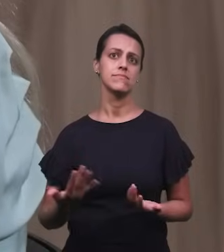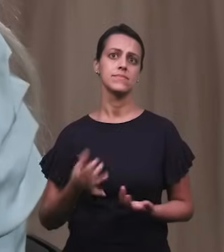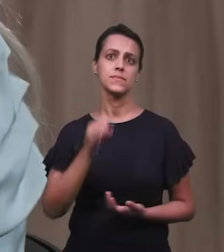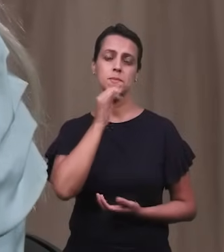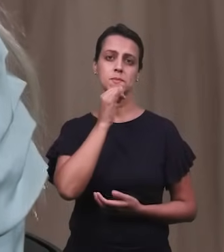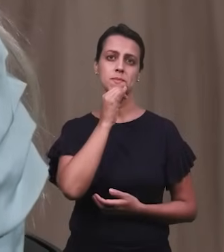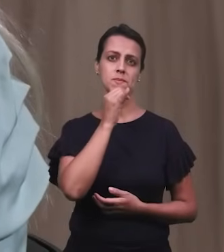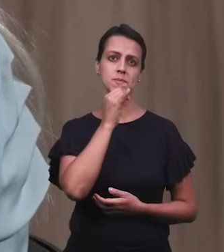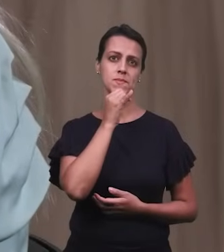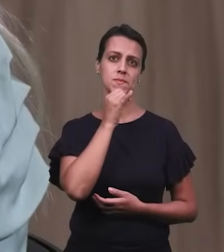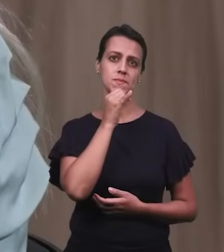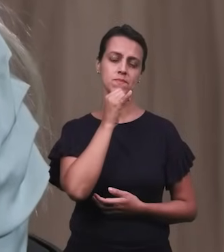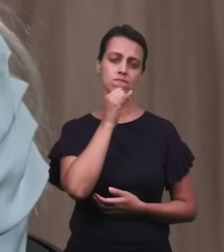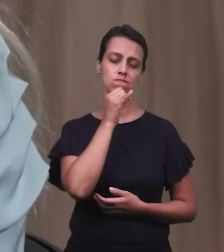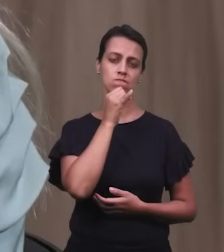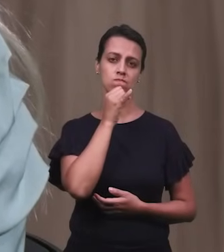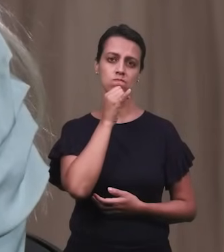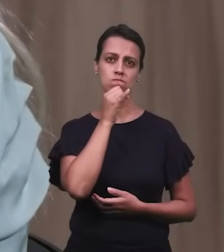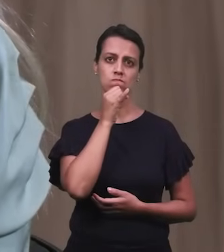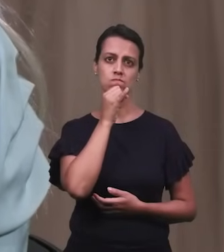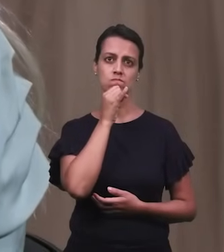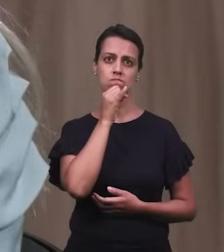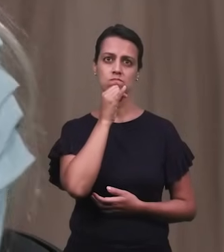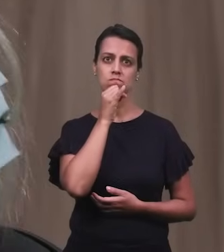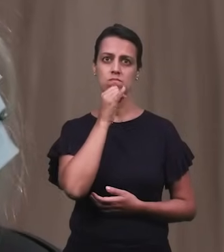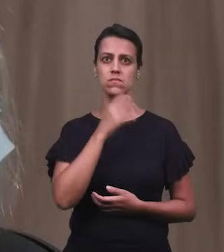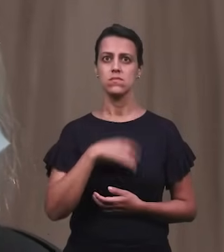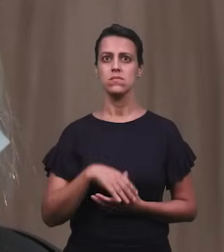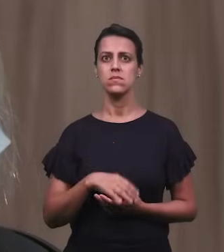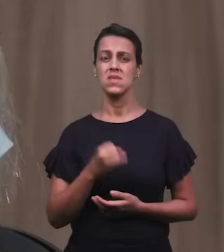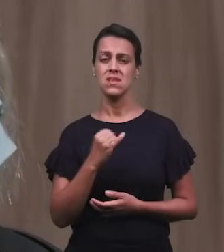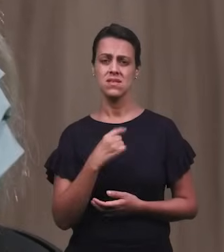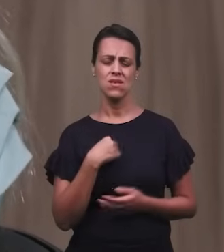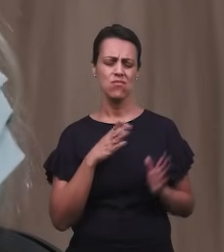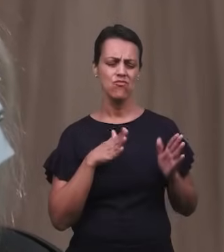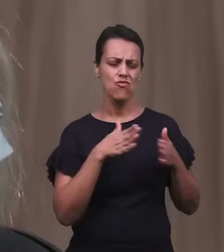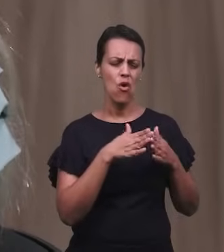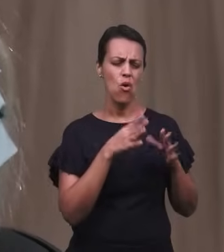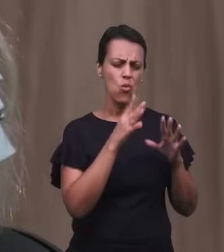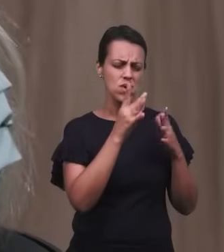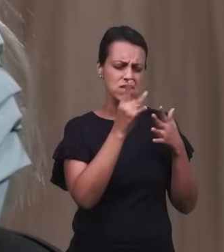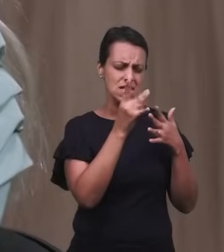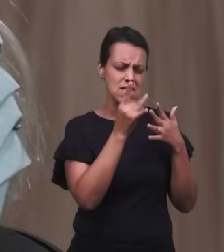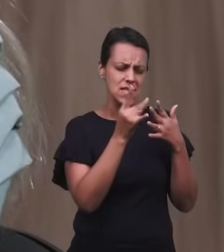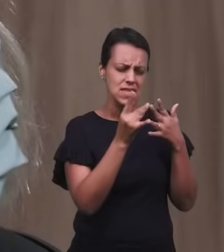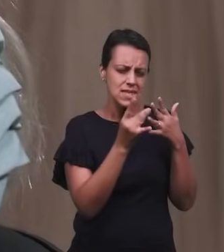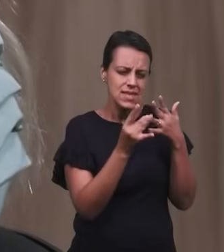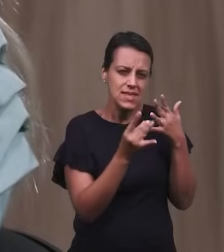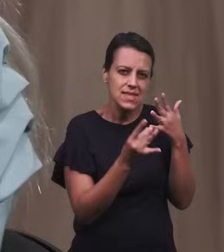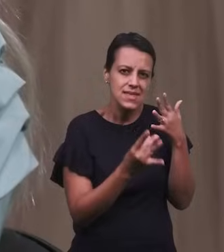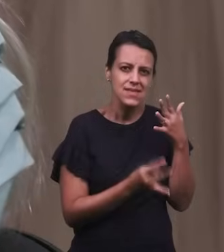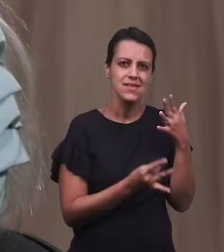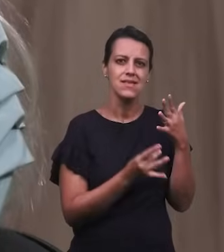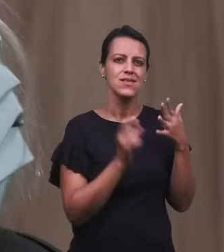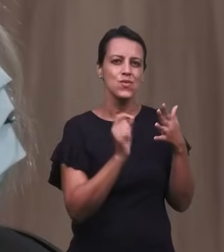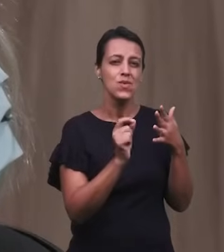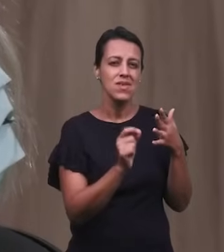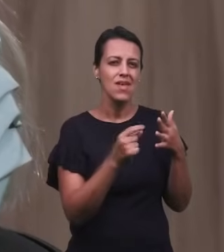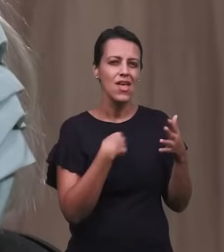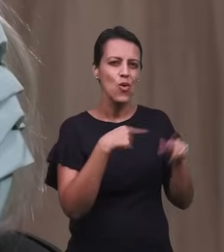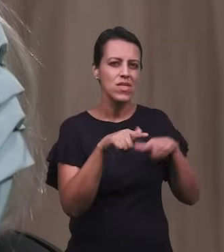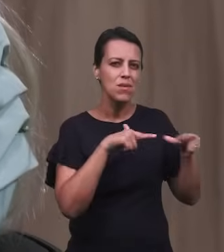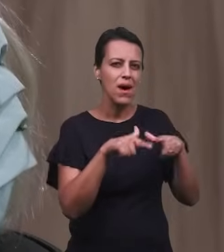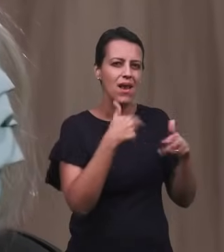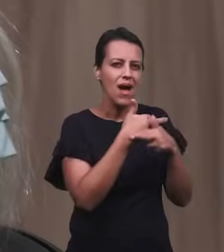Por exemplo, se eu sou uma pessoa muito voltada a detalhes, numa atividade que exija mais